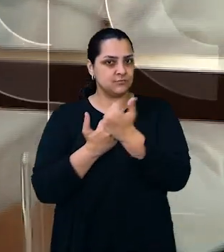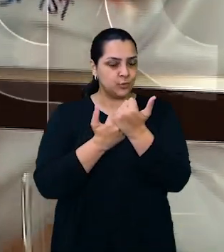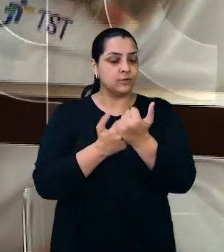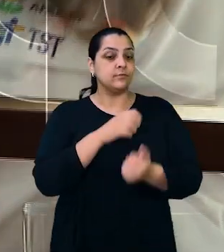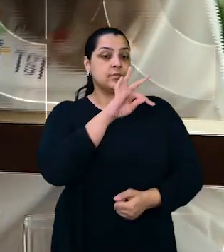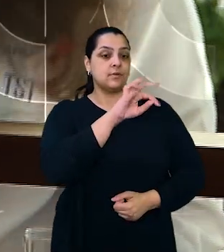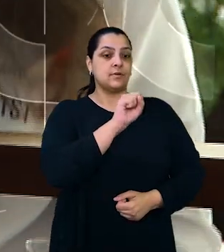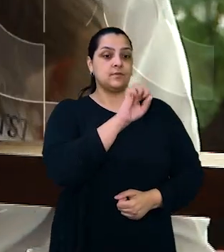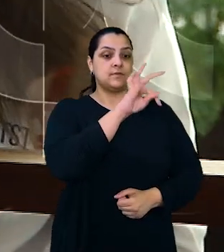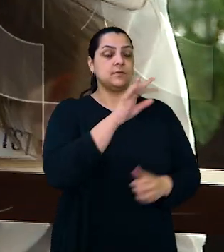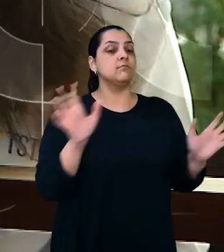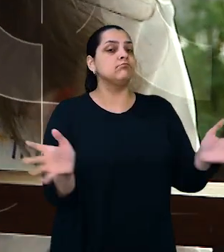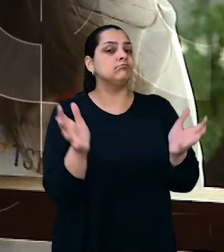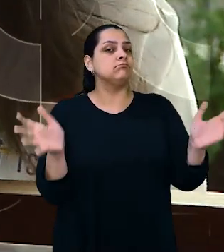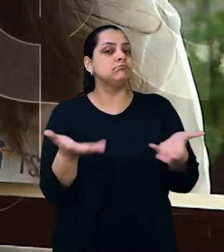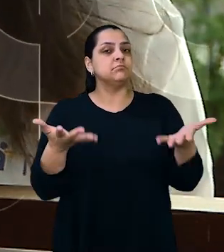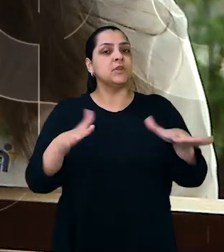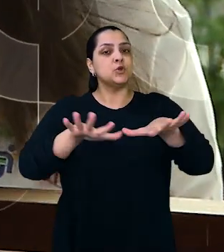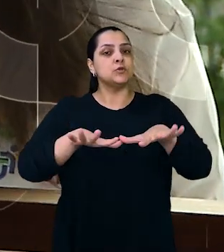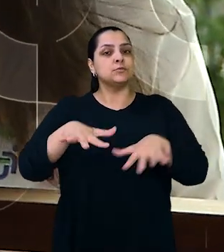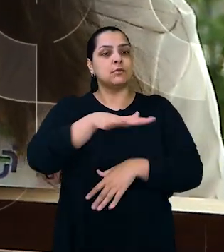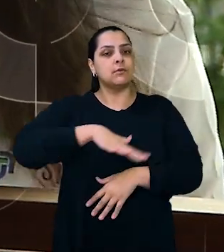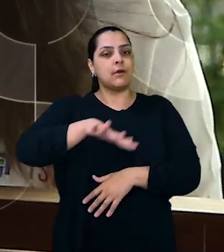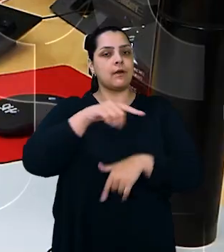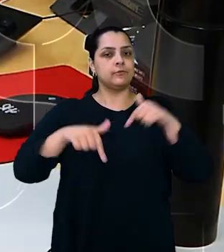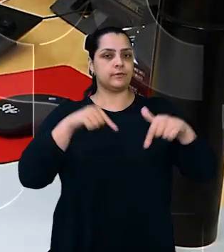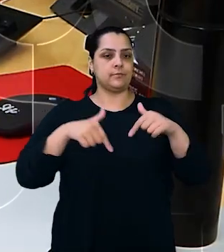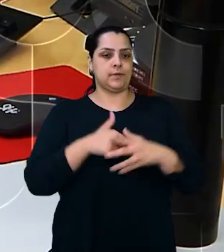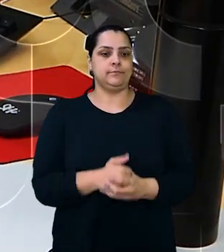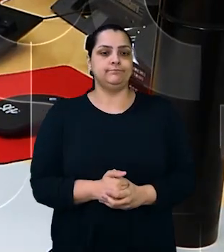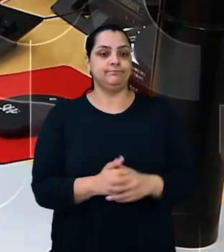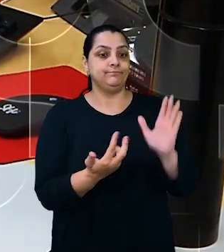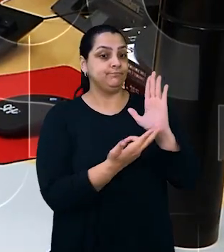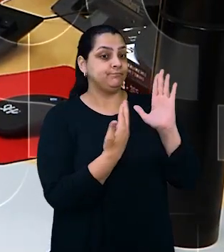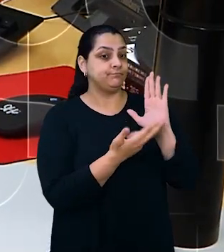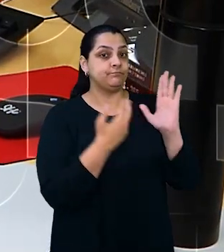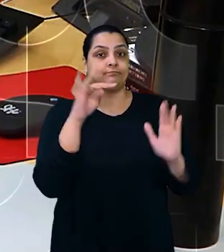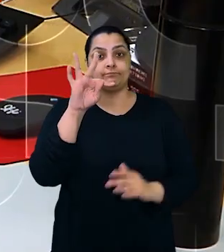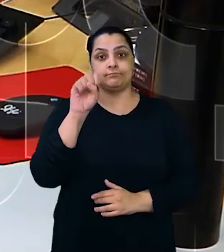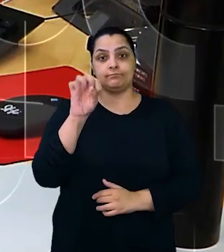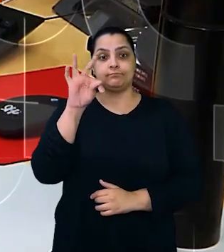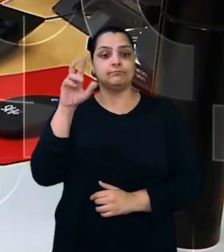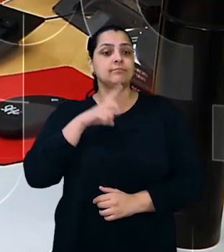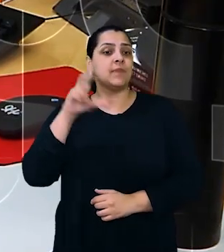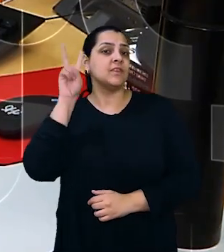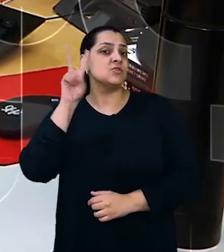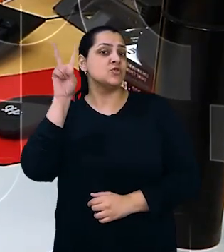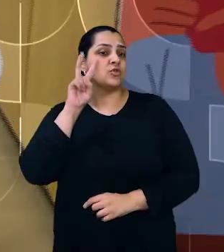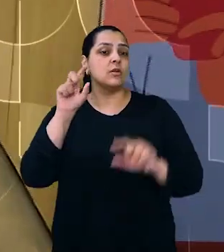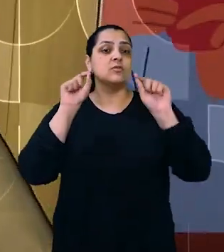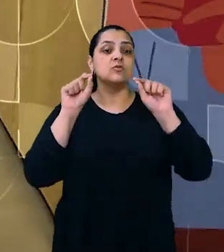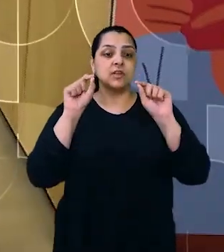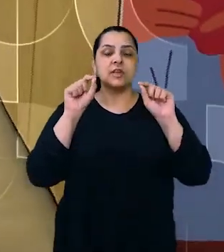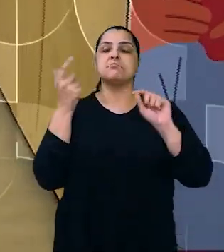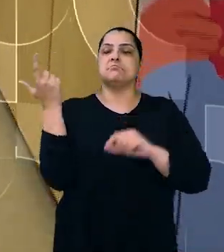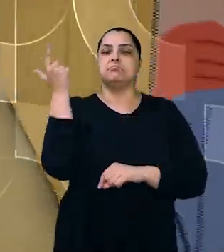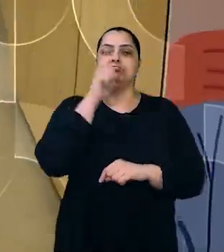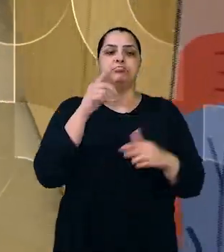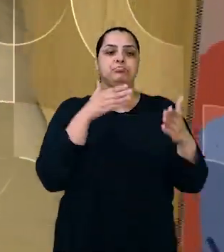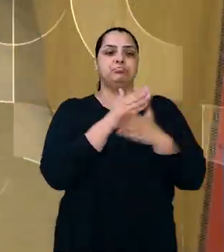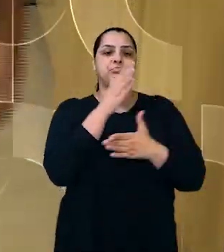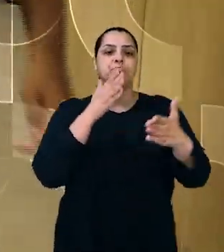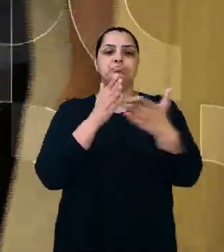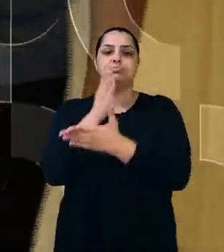TST incentiva a inclusão no mercado de trabalho. No Revista TST de hoje, vamos conhecer histórias de quem supera todos os